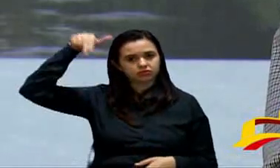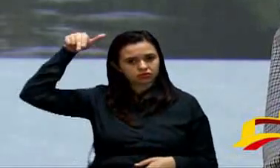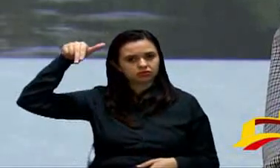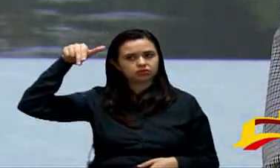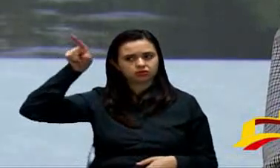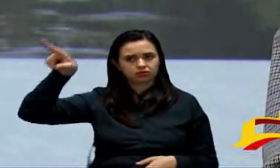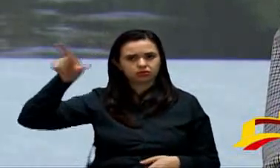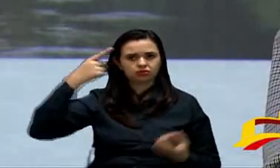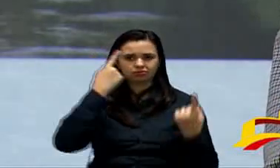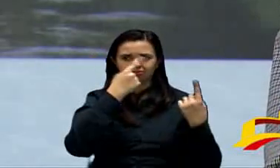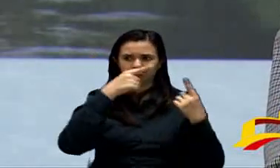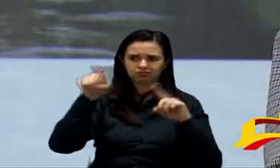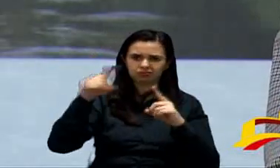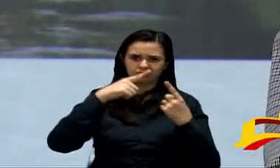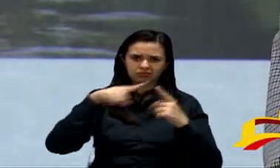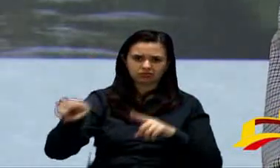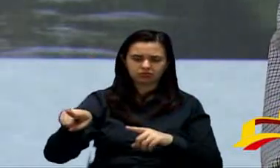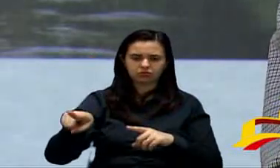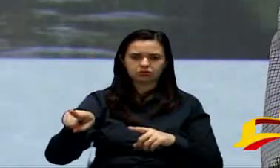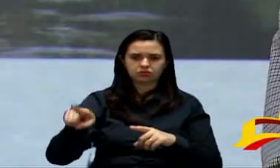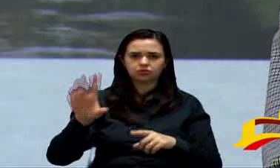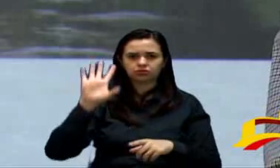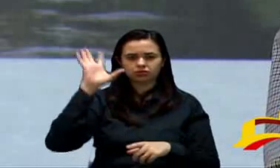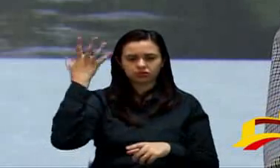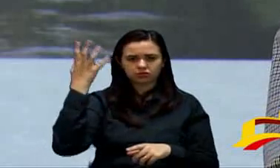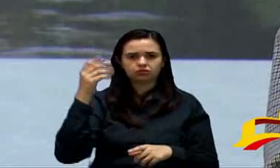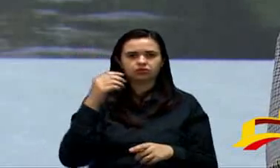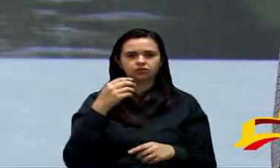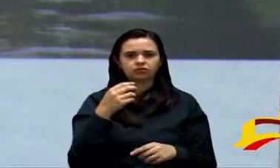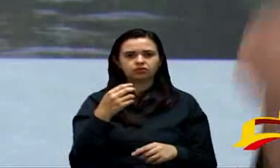empresários inescrupulosos que pretendiam fazer dinheiro em meio